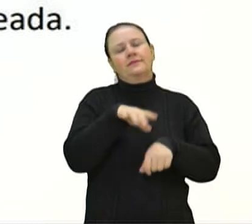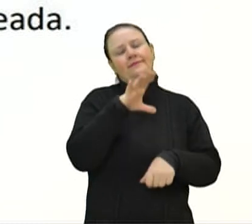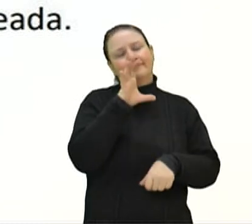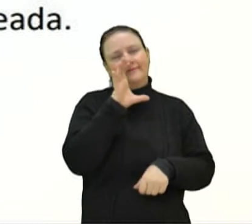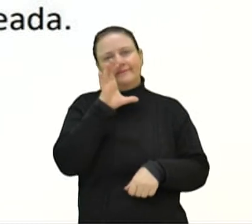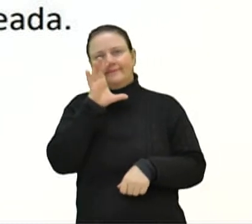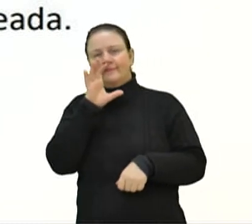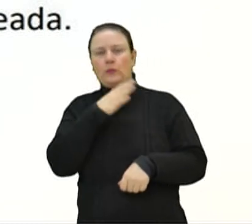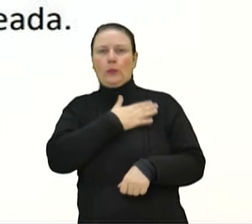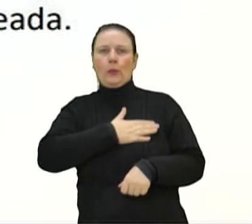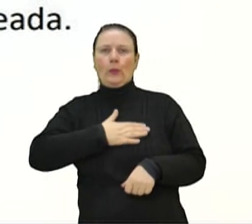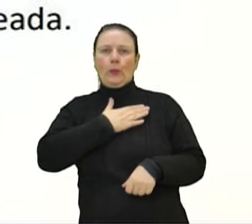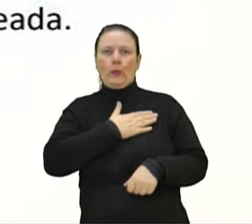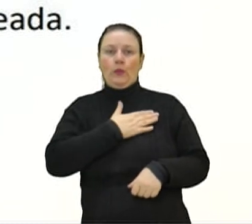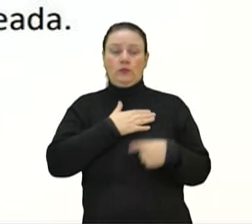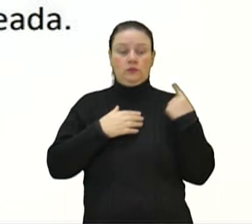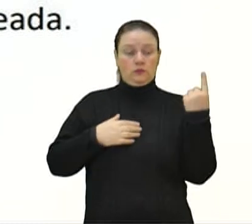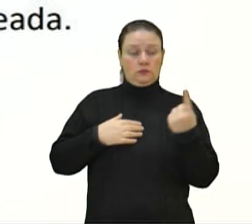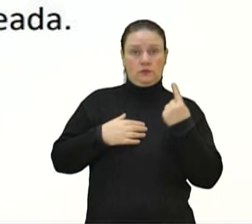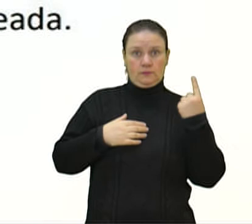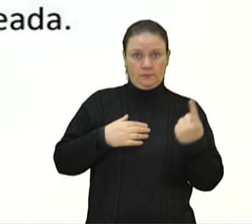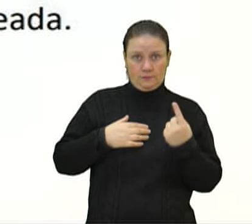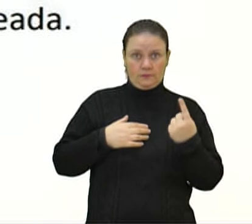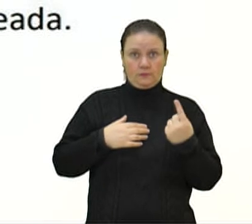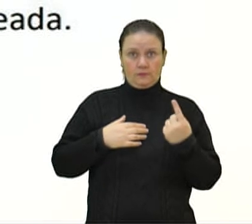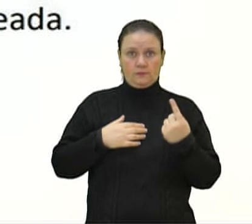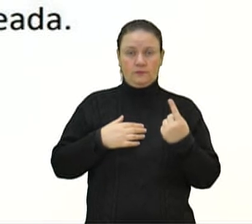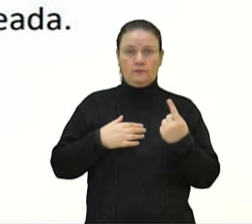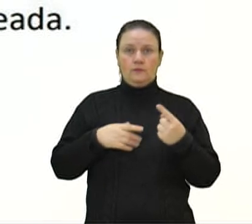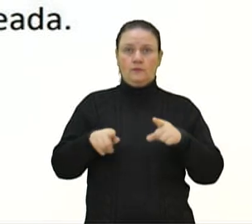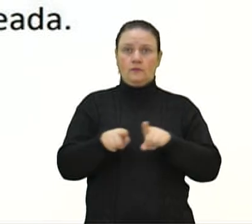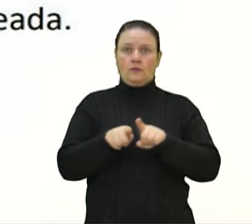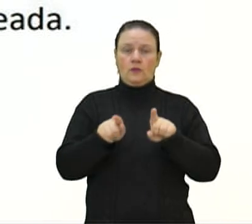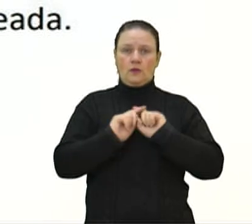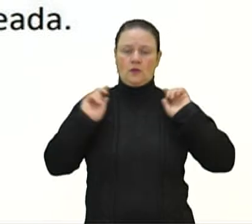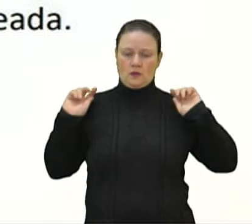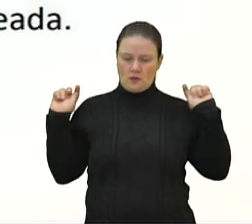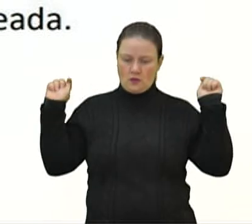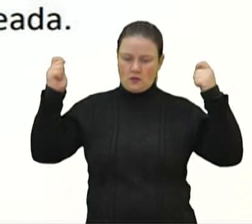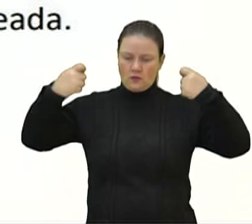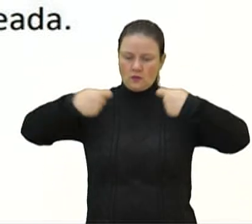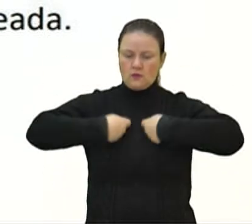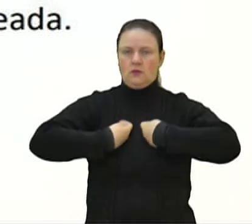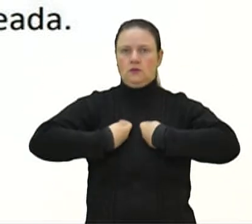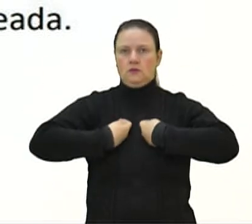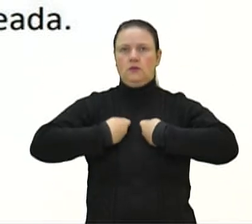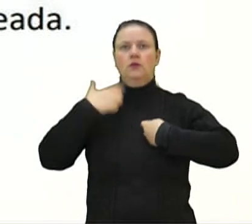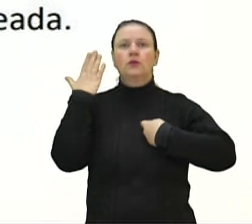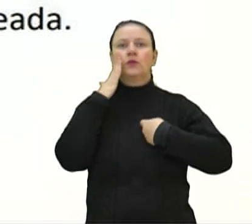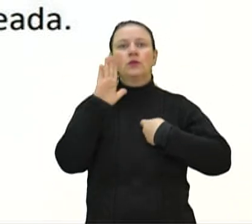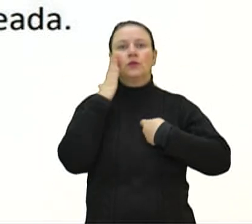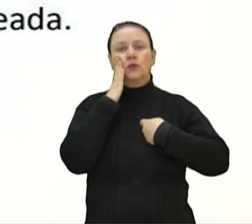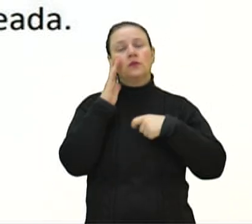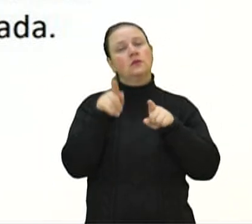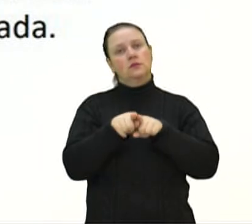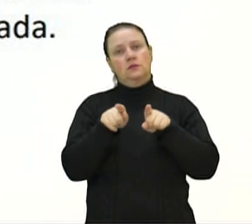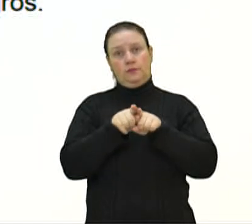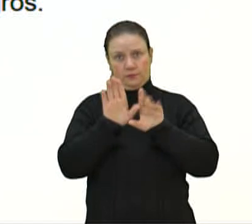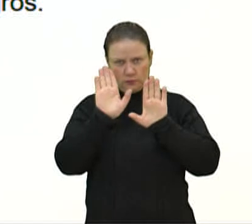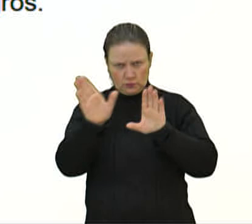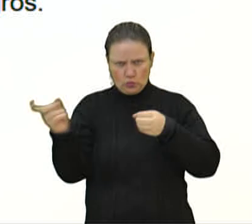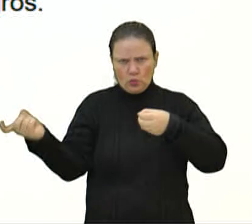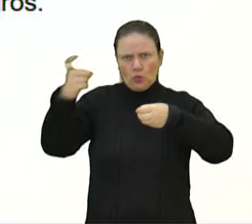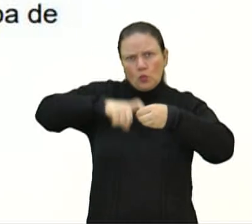Plural, é singular, desculpa. E el abrigo azul é singular também. Pessoal, retomando